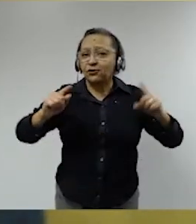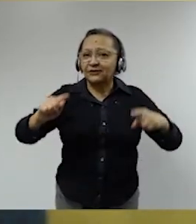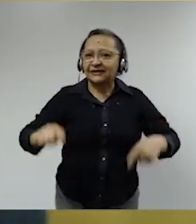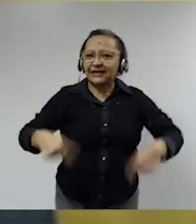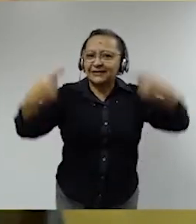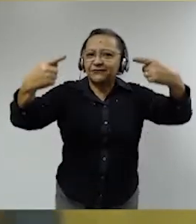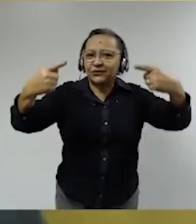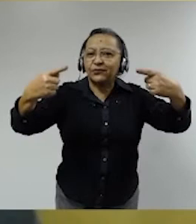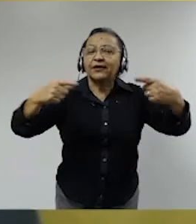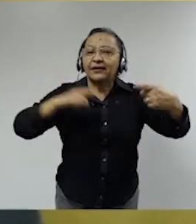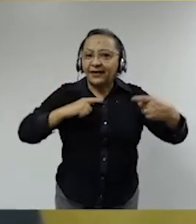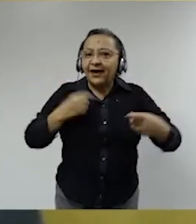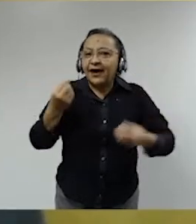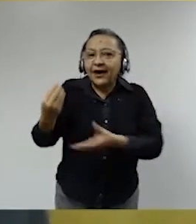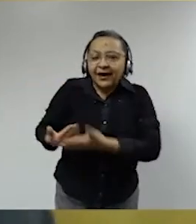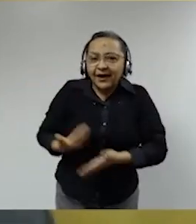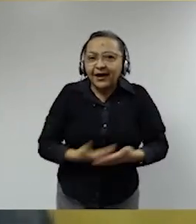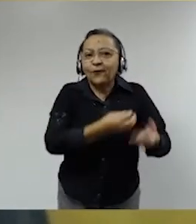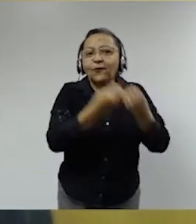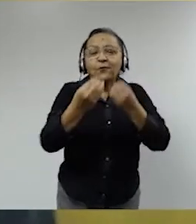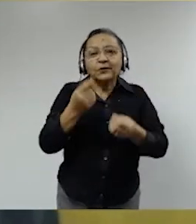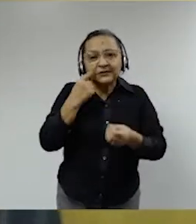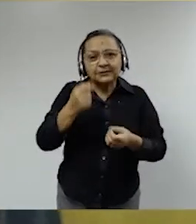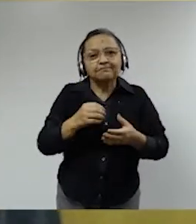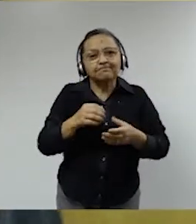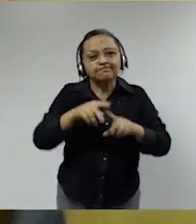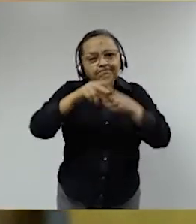é endereçar essa questão dos mercados digitais.